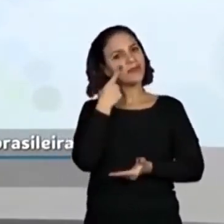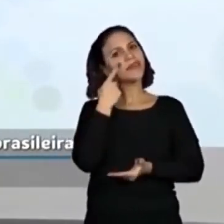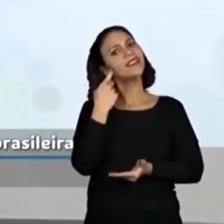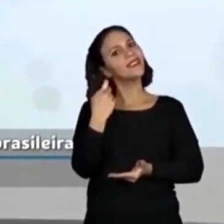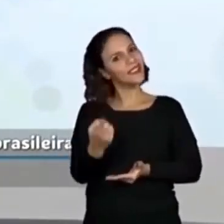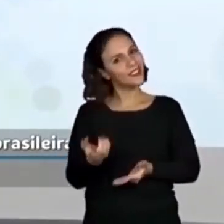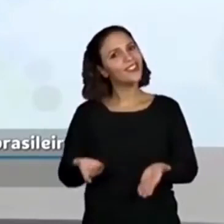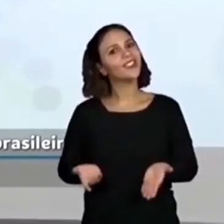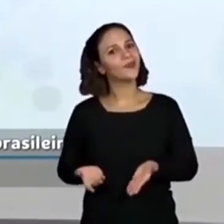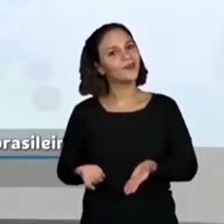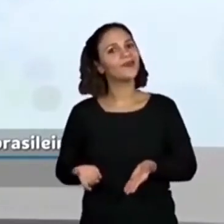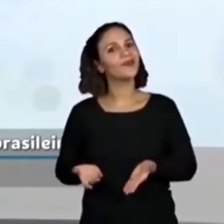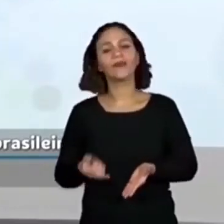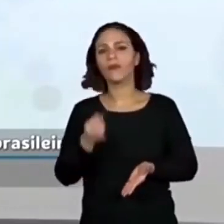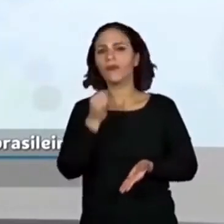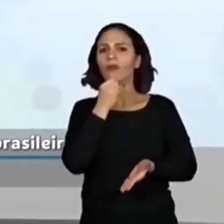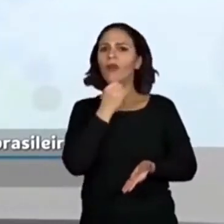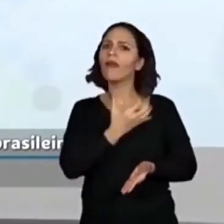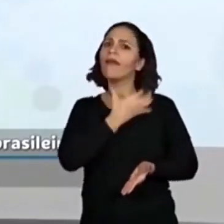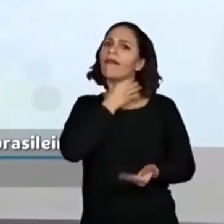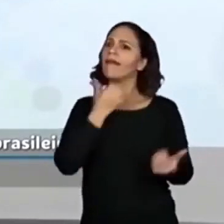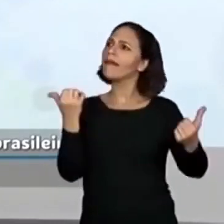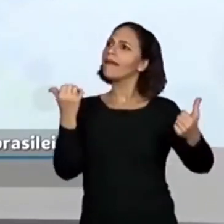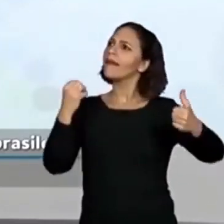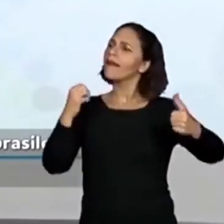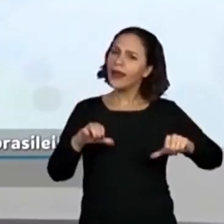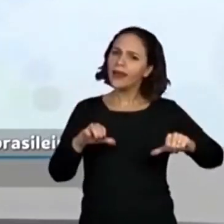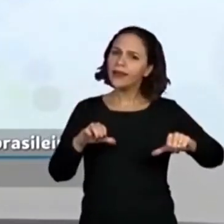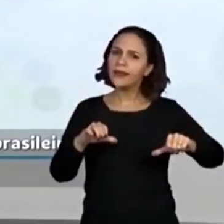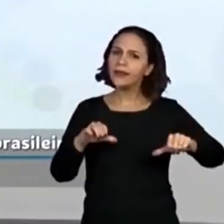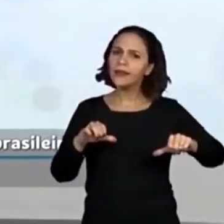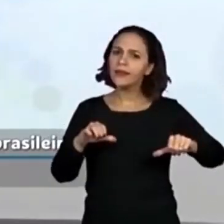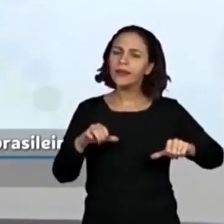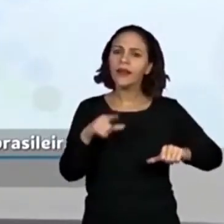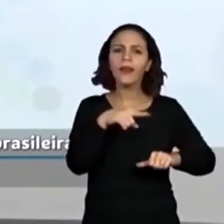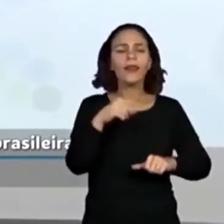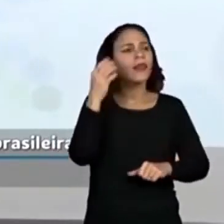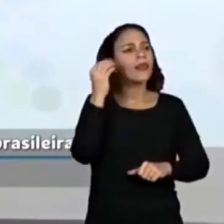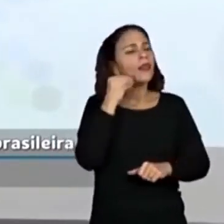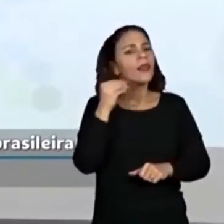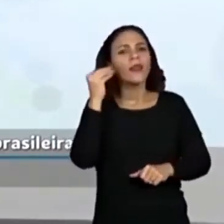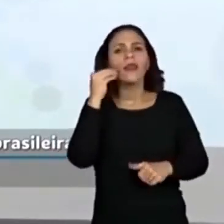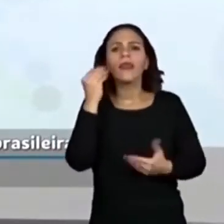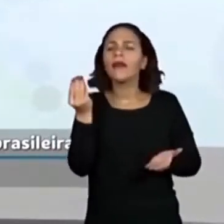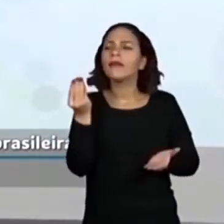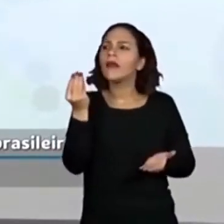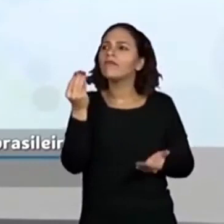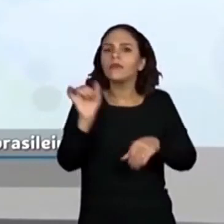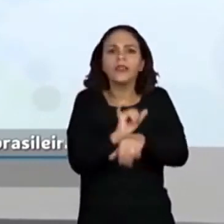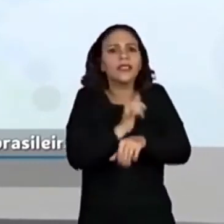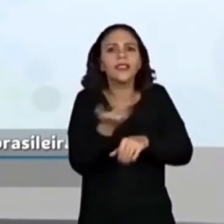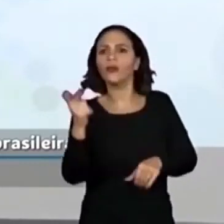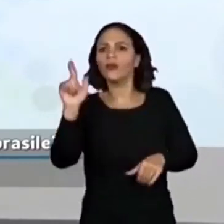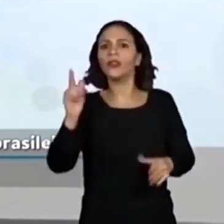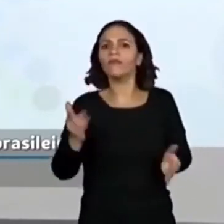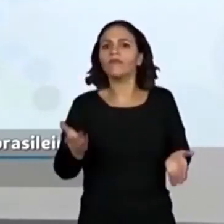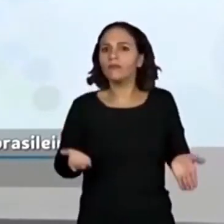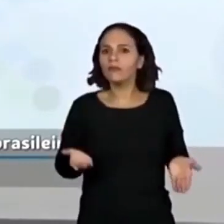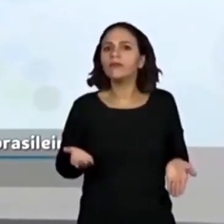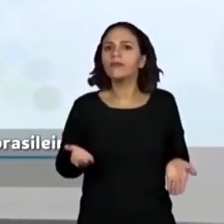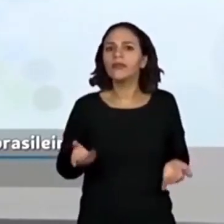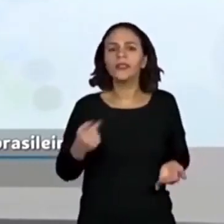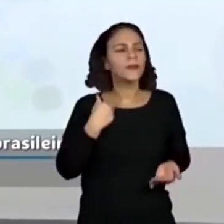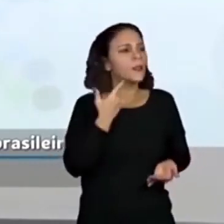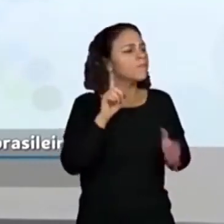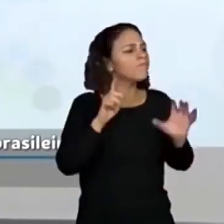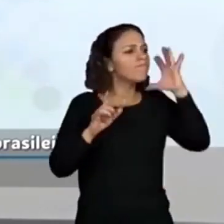né? Momento de crise, o que a pessoa faz? Ela busca um outro caminho. Ela vai tentar uma